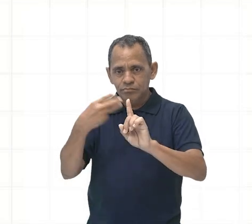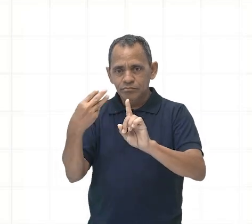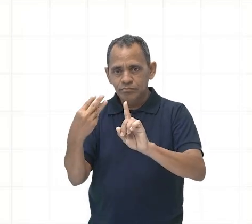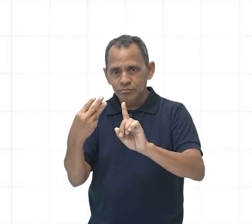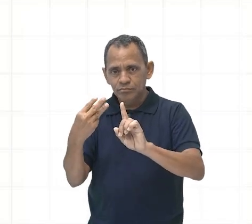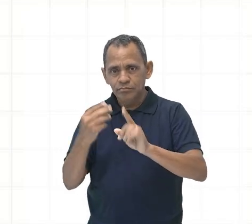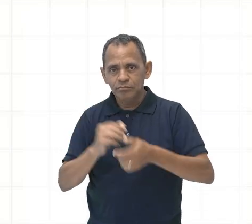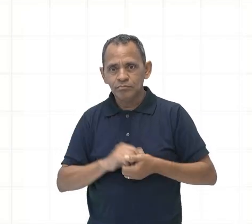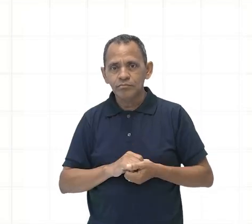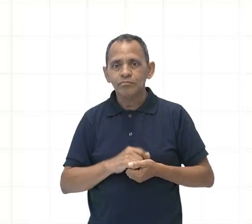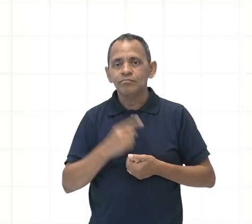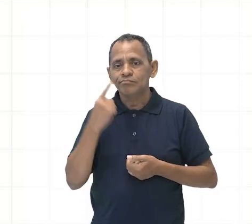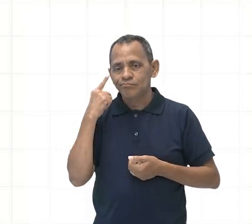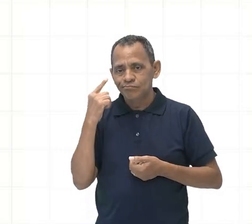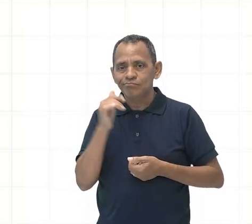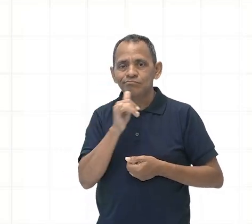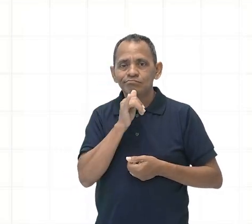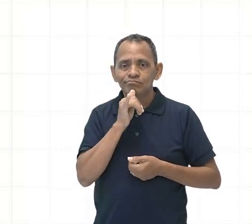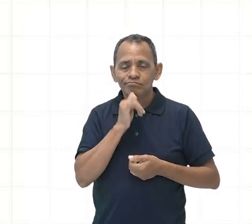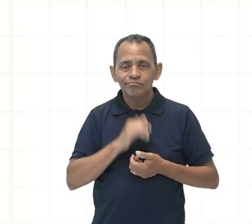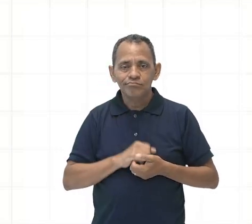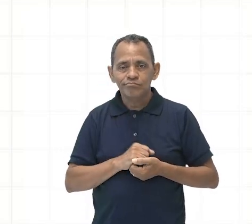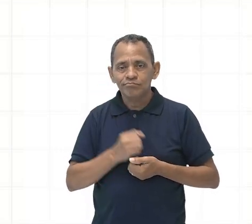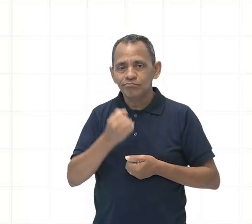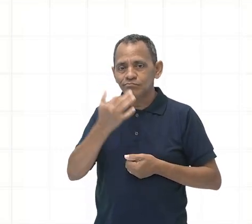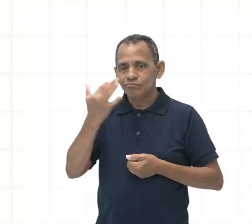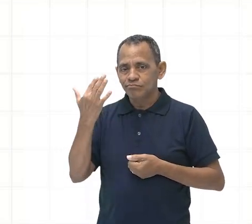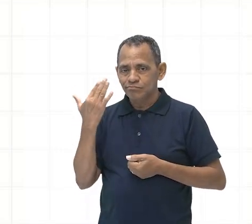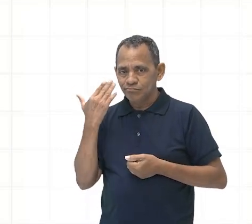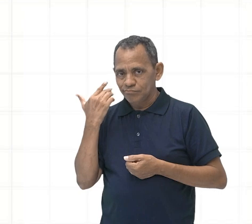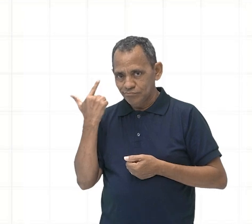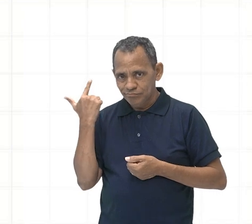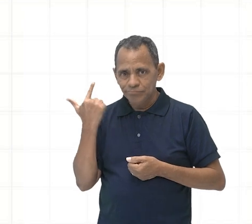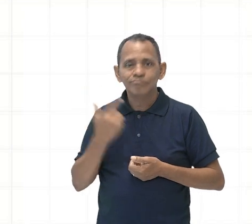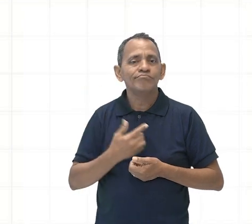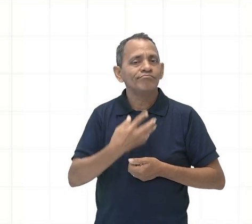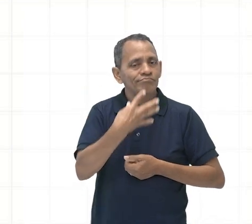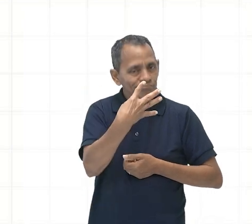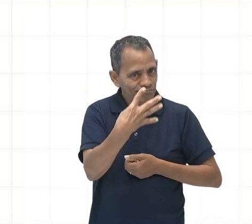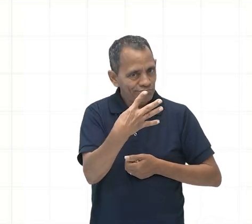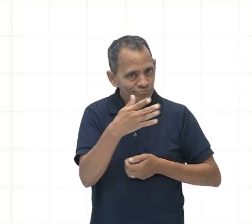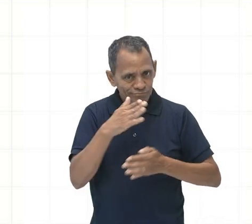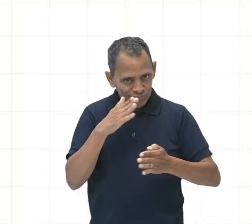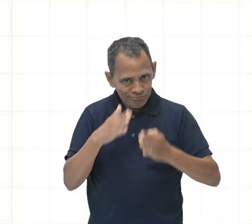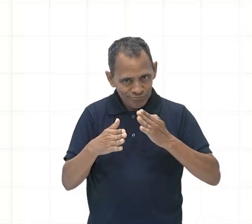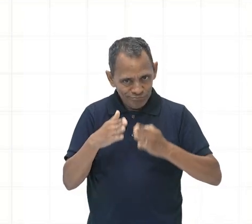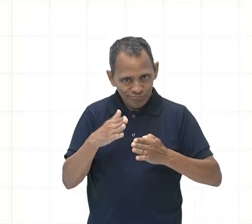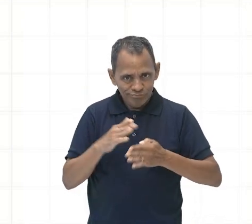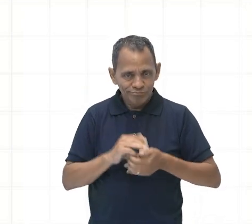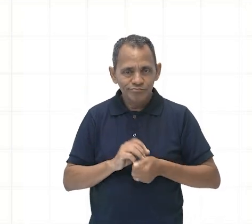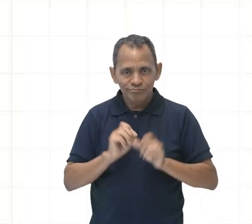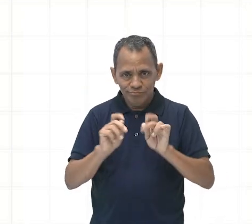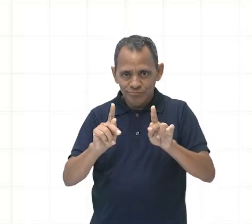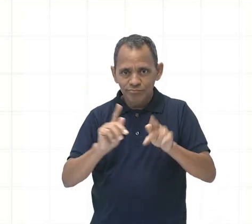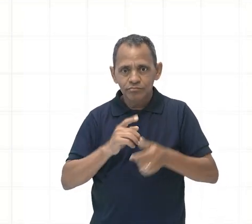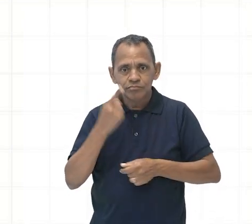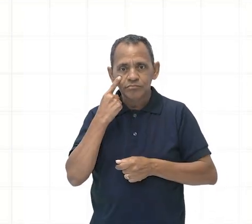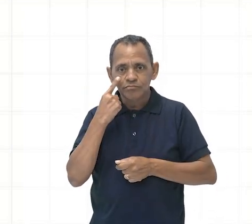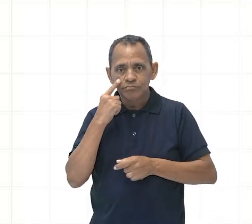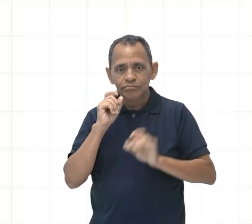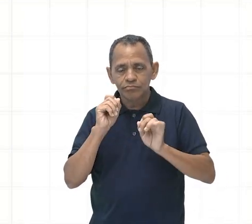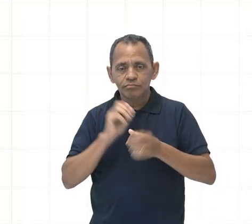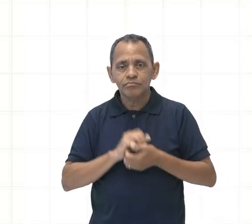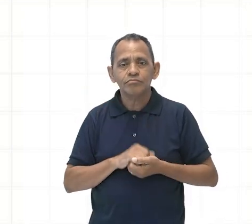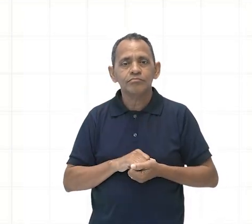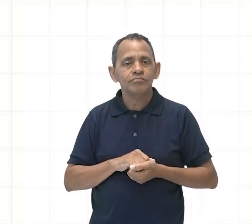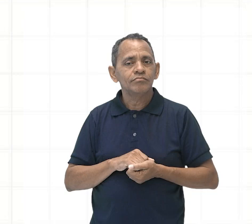Então, nesse caso, qual vai ser o valor que vai vir aqui? 4. Tudo bem? Observe que o